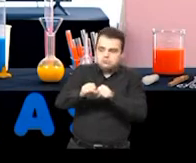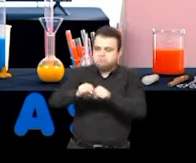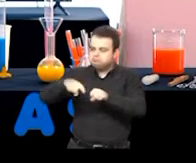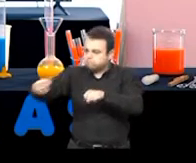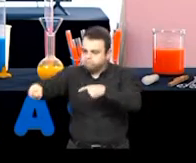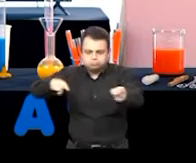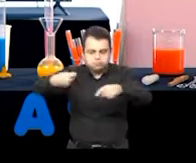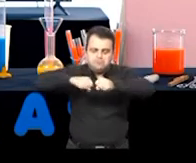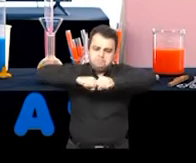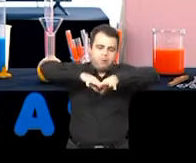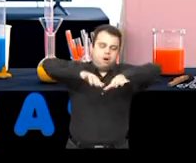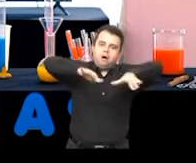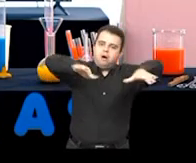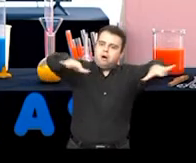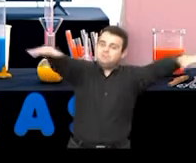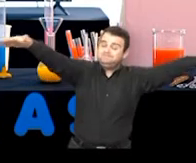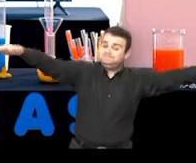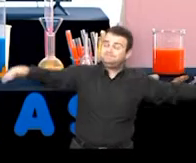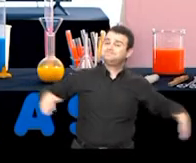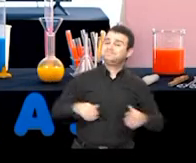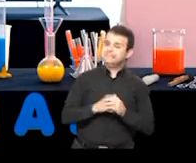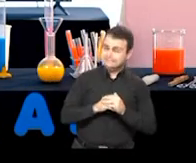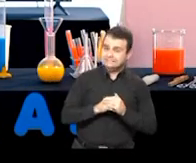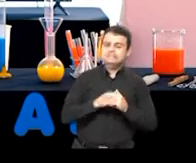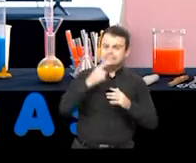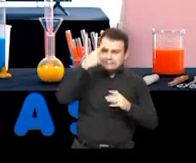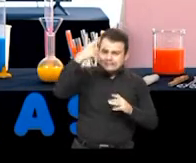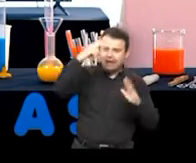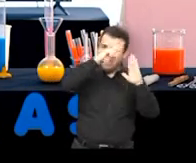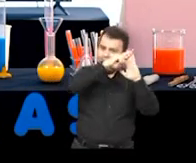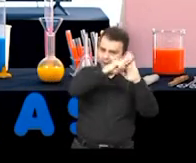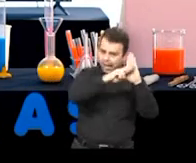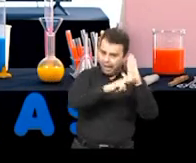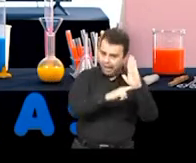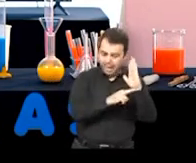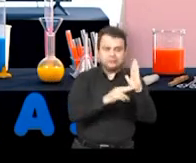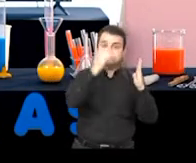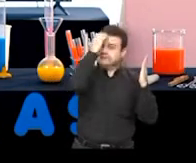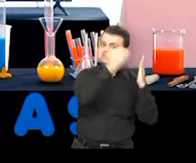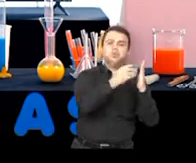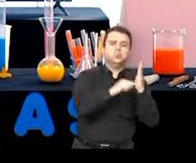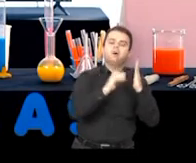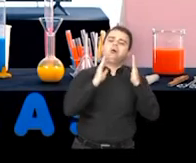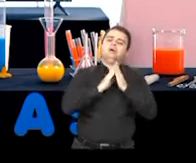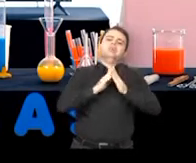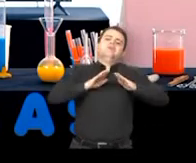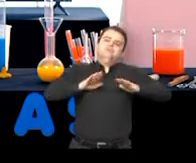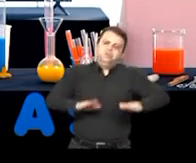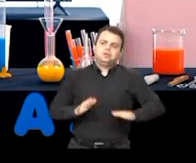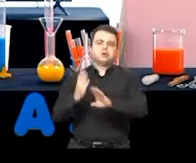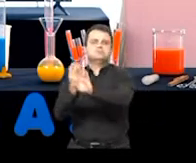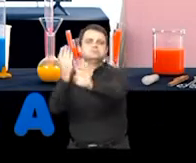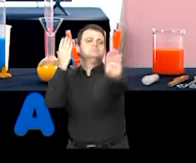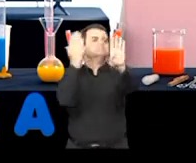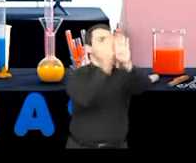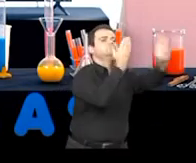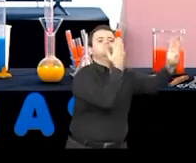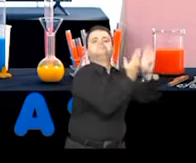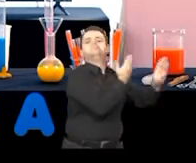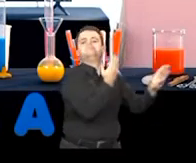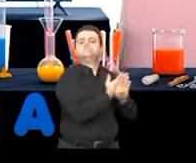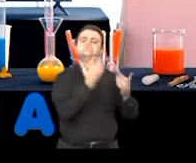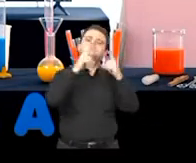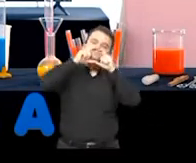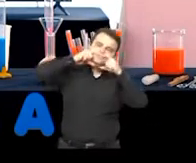circula. Daí ser importante sempre obedecer às regras de ficar em casa, em isolamento